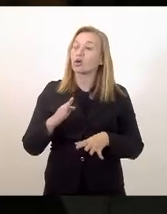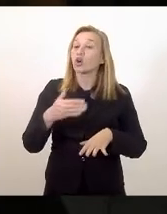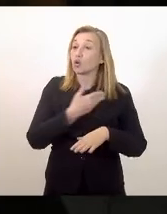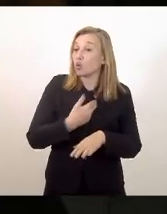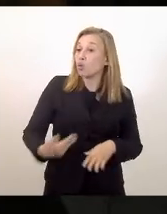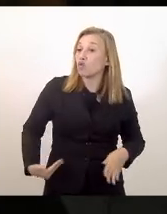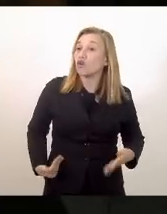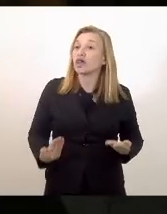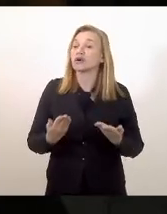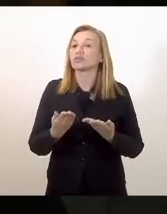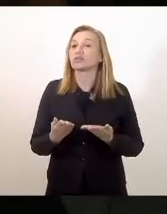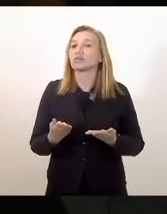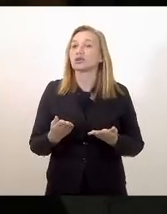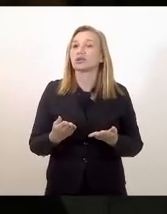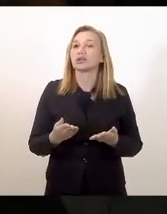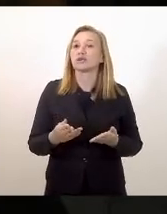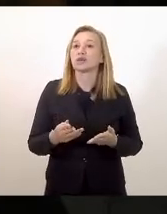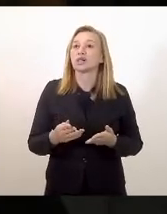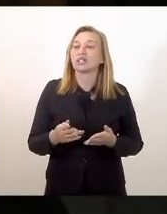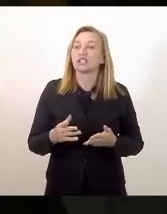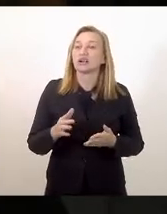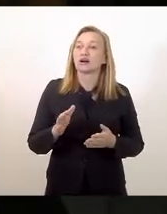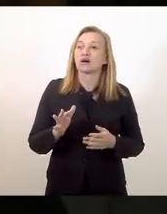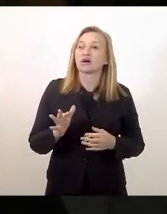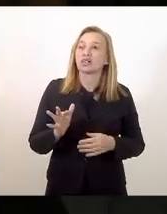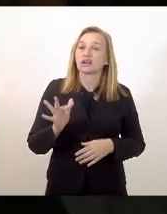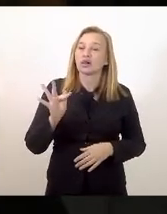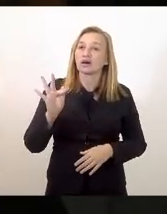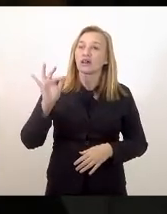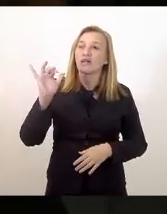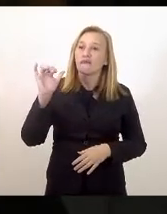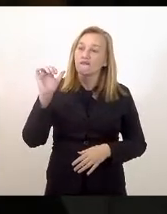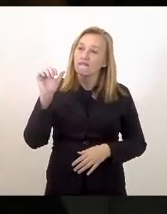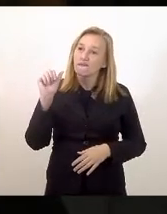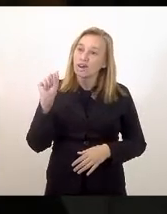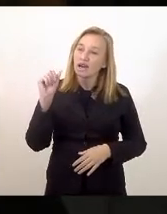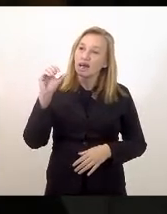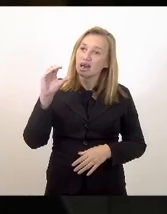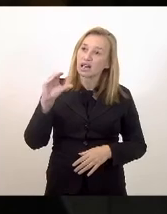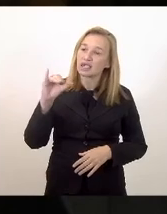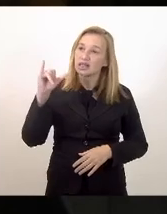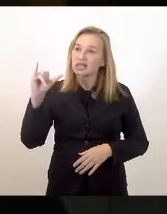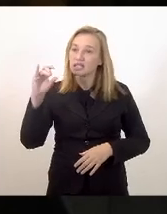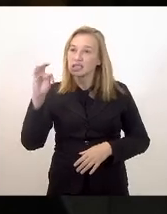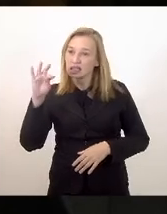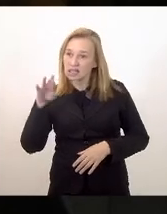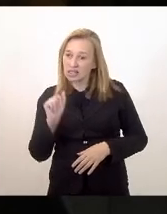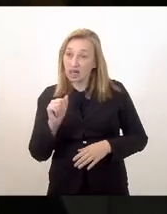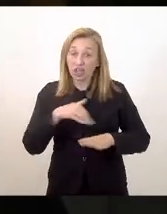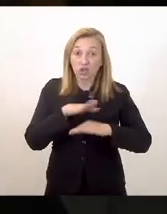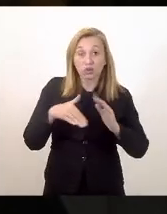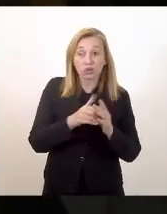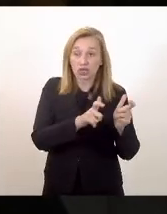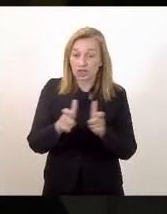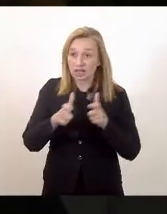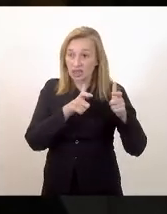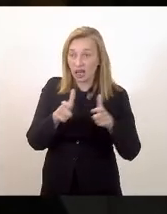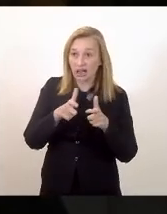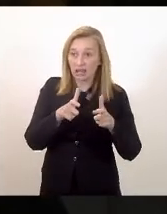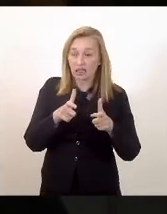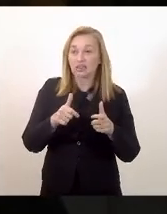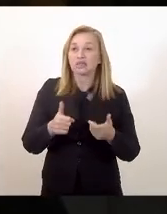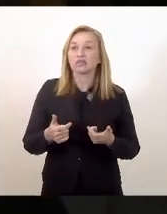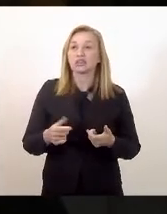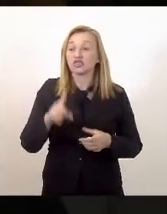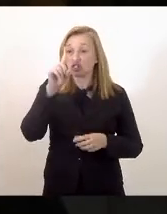governo de matriz proto-fascista tenta fazer avançar uma ofensiva reacionária em todas as áreas, né, é uma afirmação dos direitos